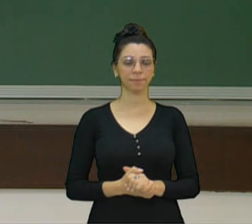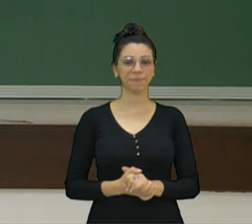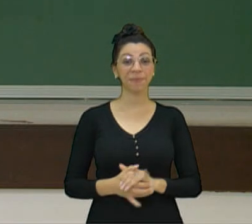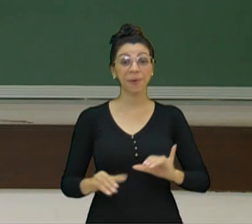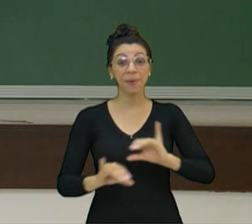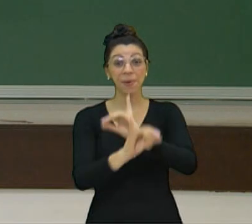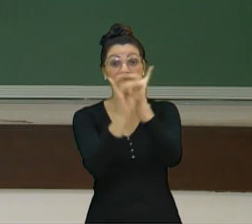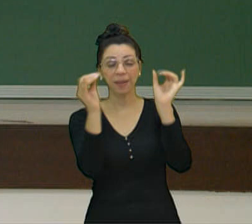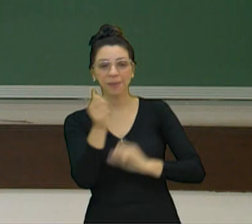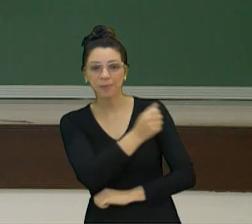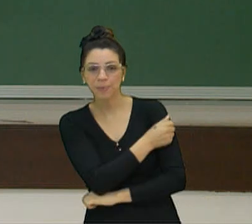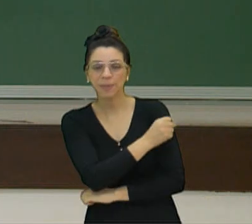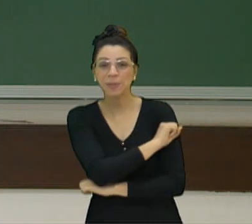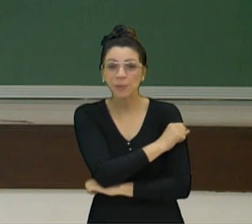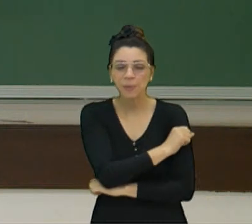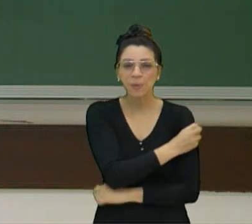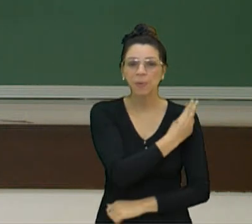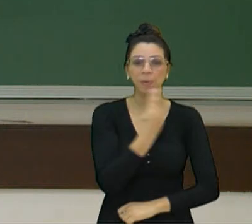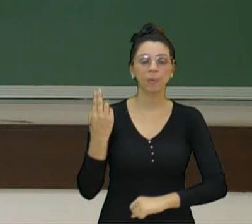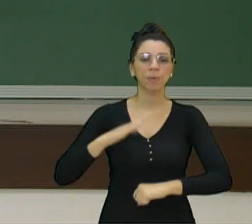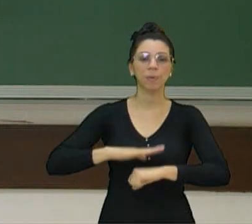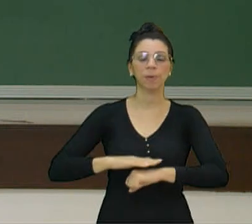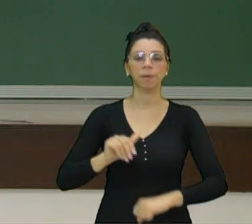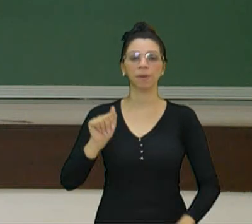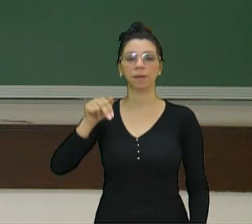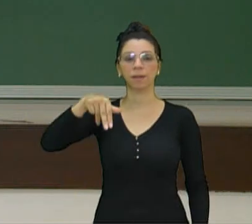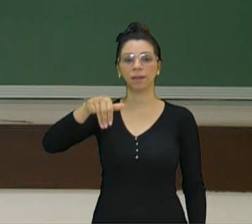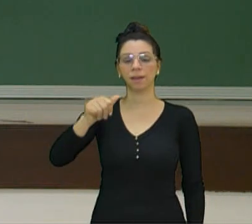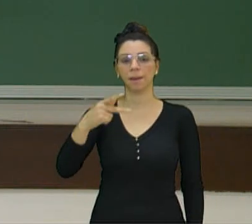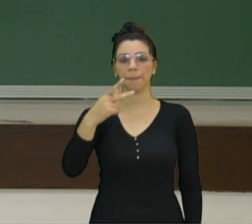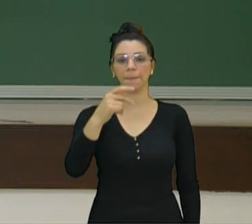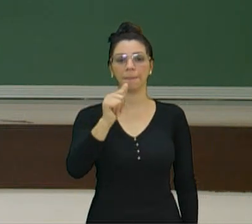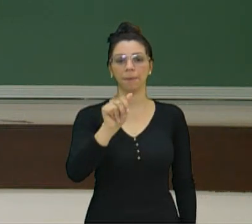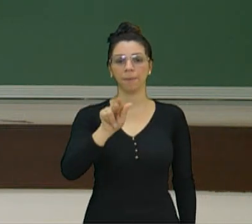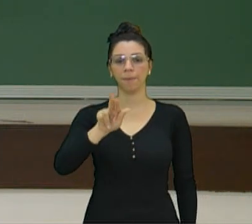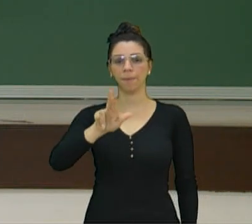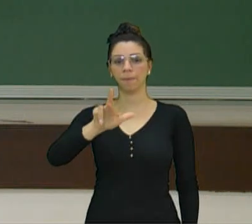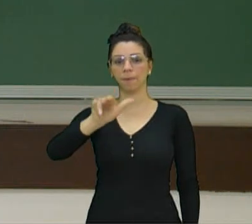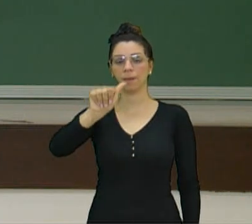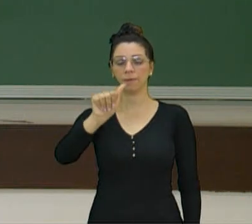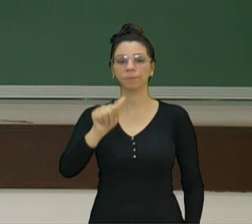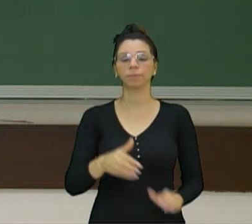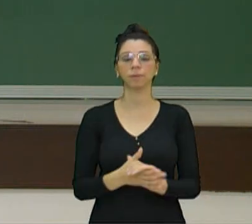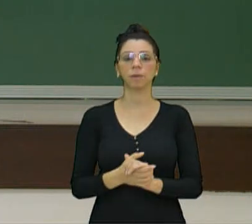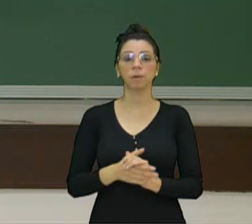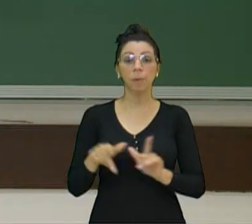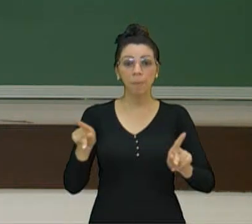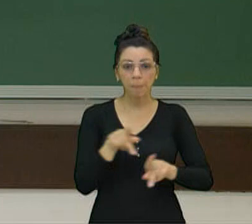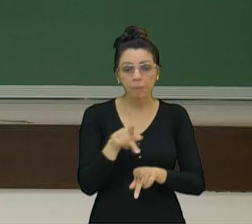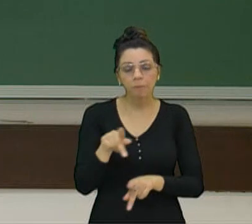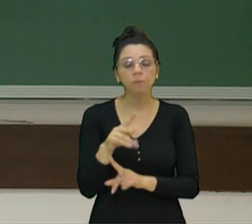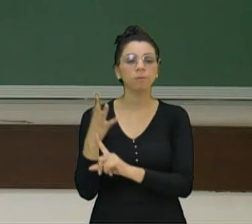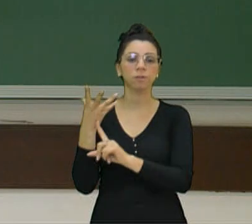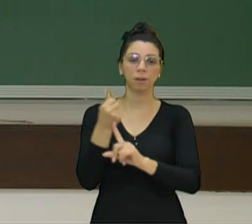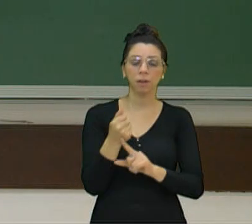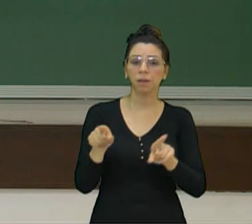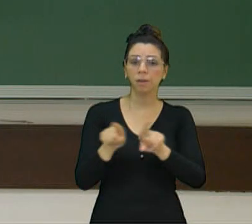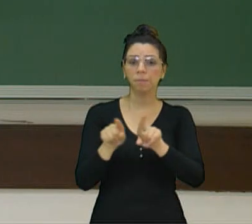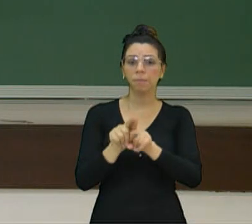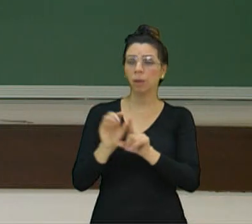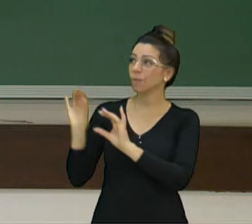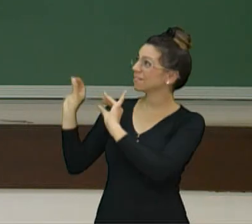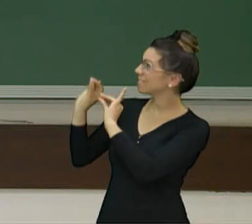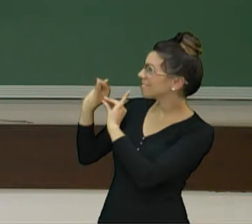Olá, estudantes do 8º ano, meu nome é Ana Paula Teixeira, sou professora de arte. Olá, Elaine, nossa intérprete de